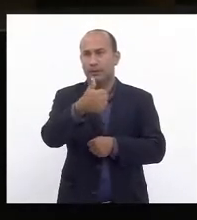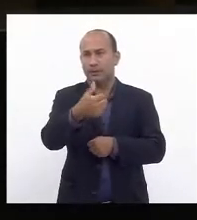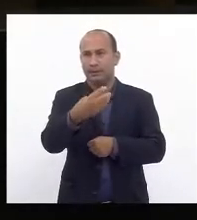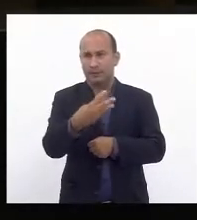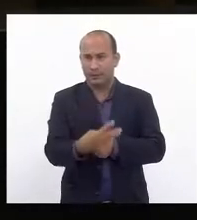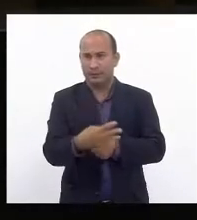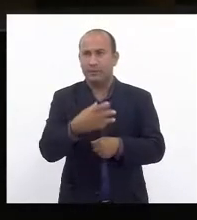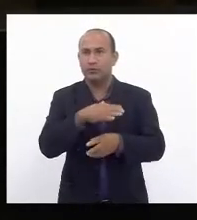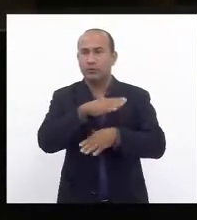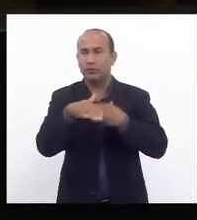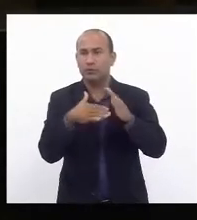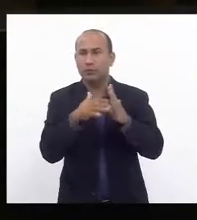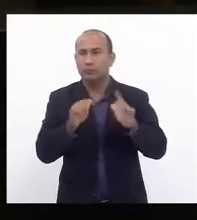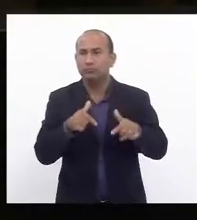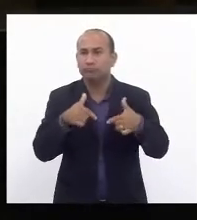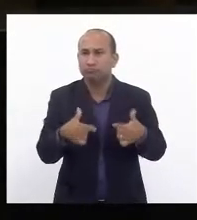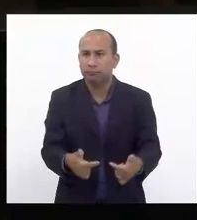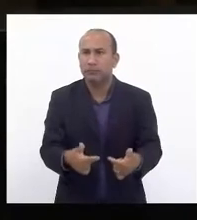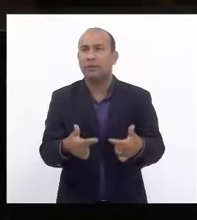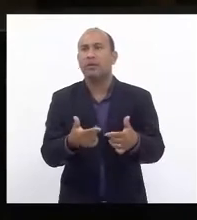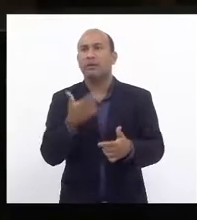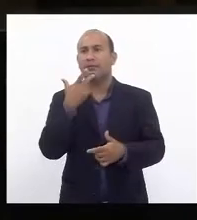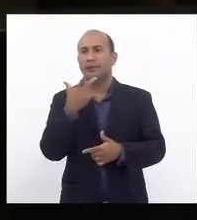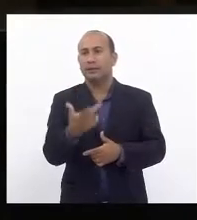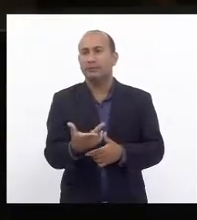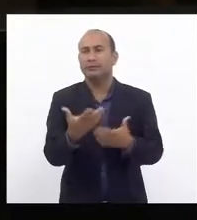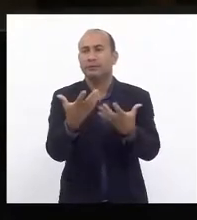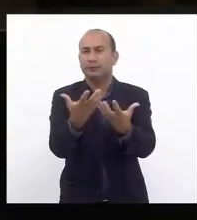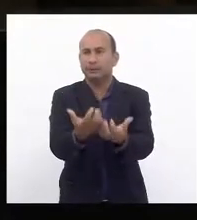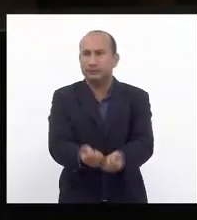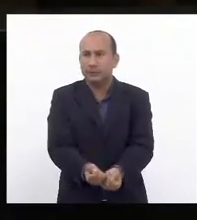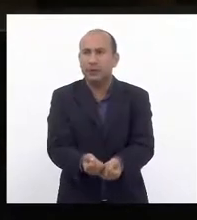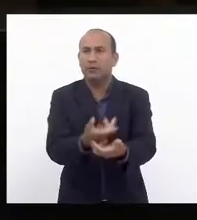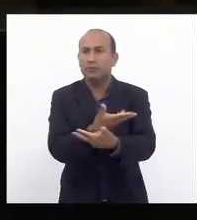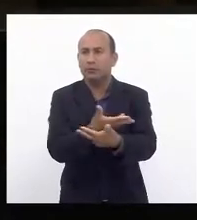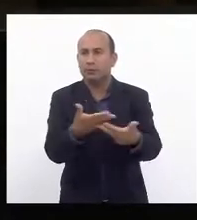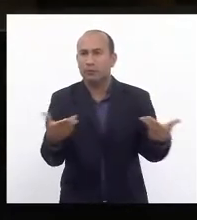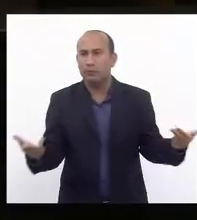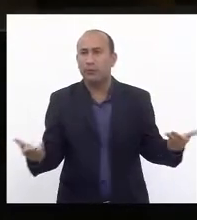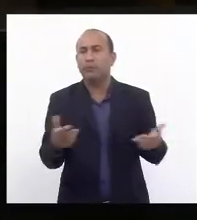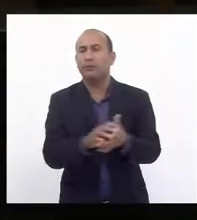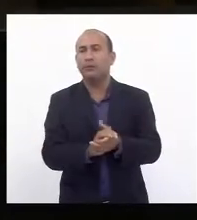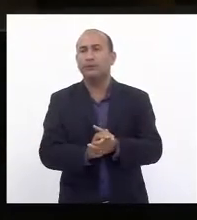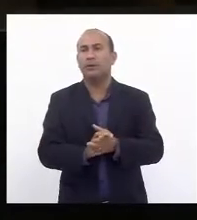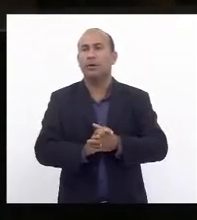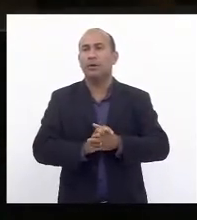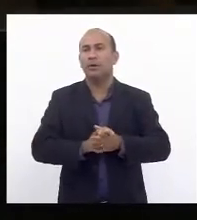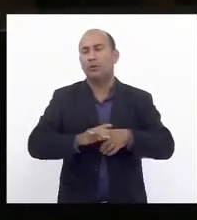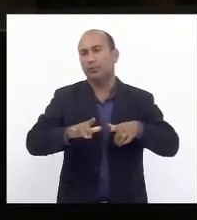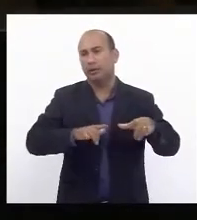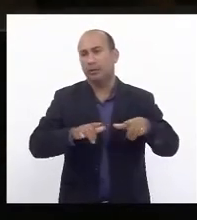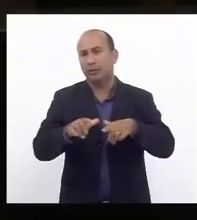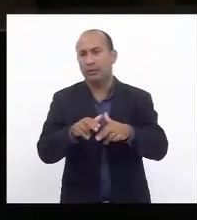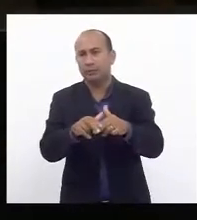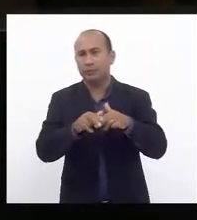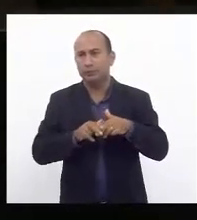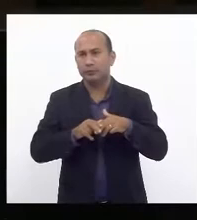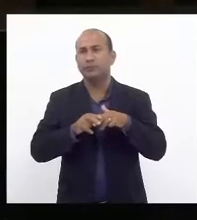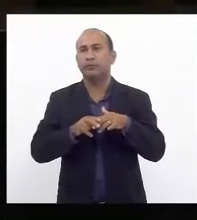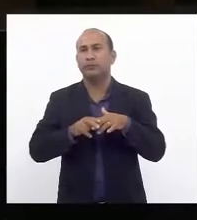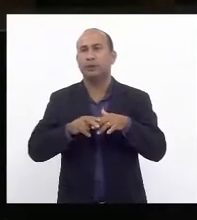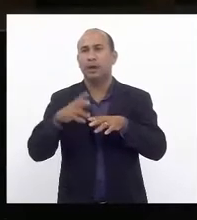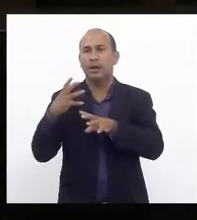operações relativas à aquisição de bens, mercadorias ou serviços por órgão da administração